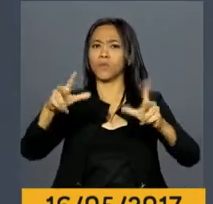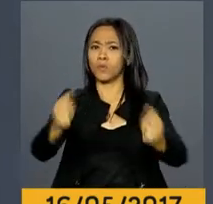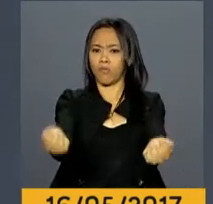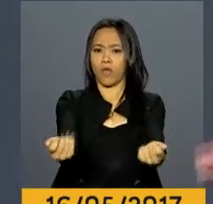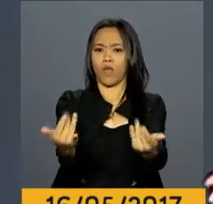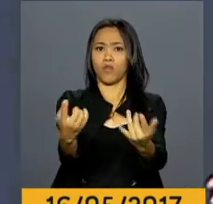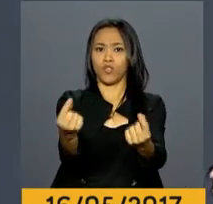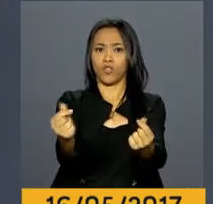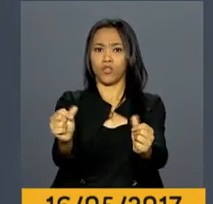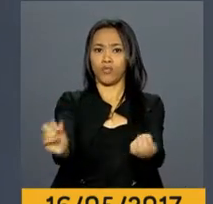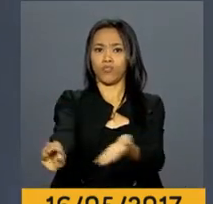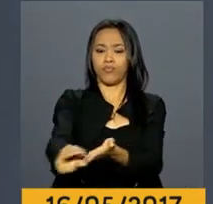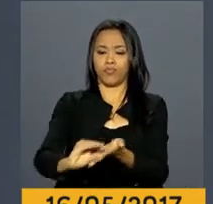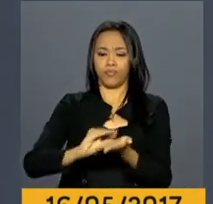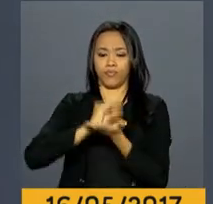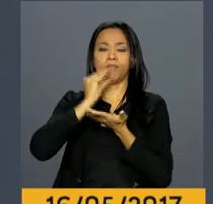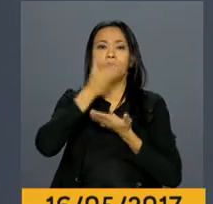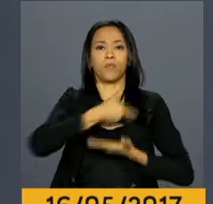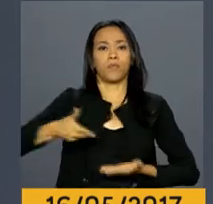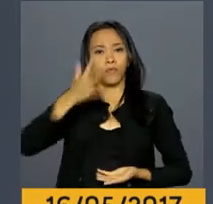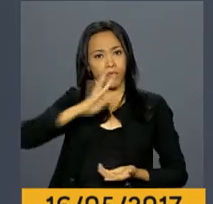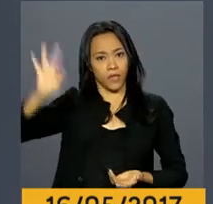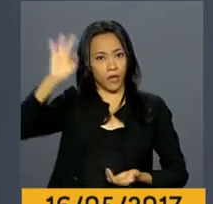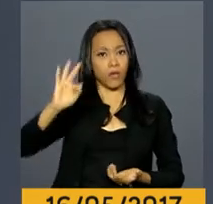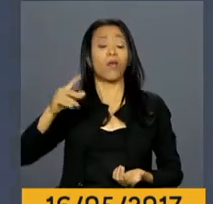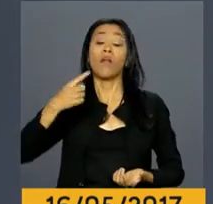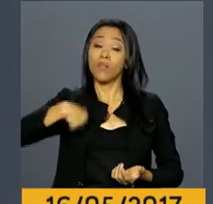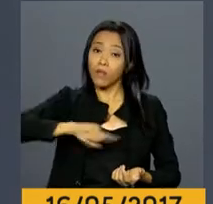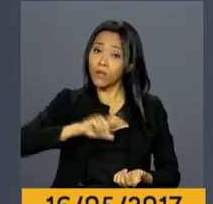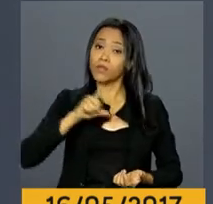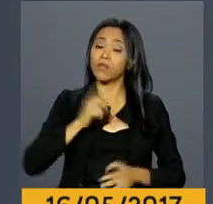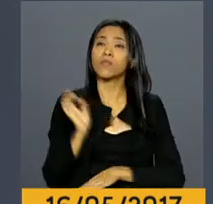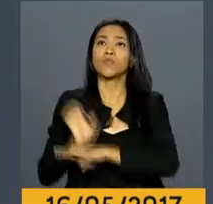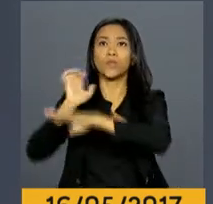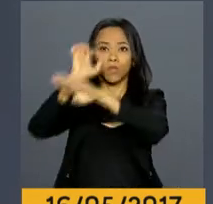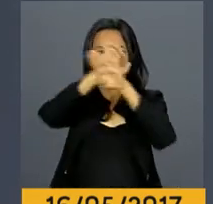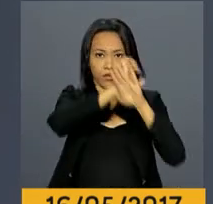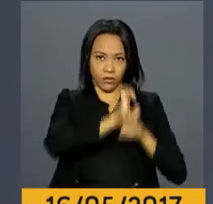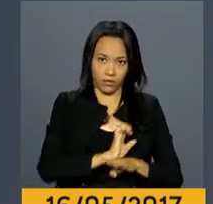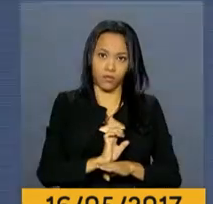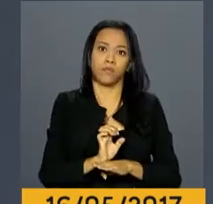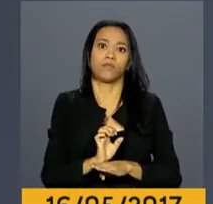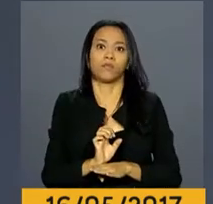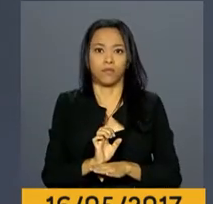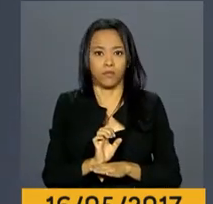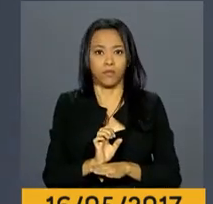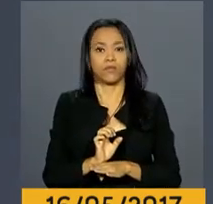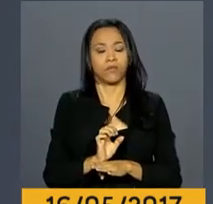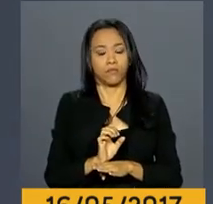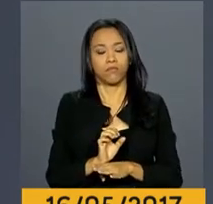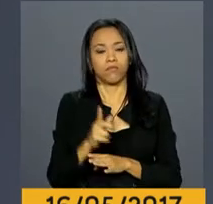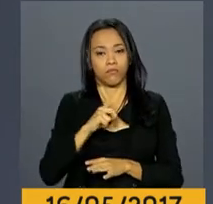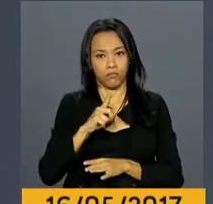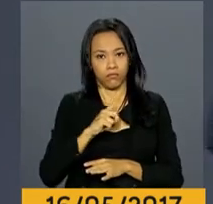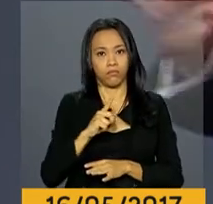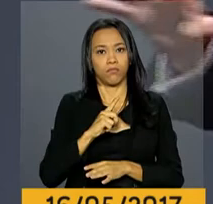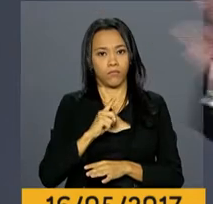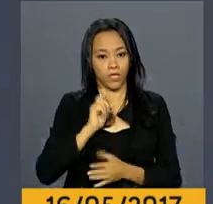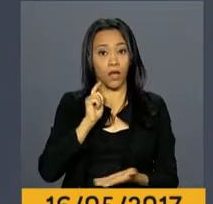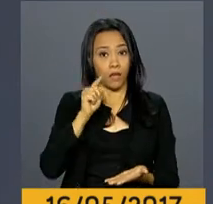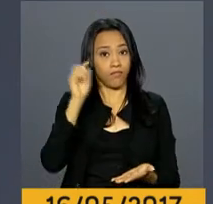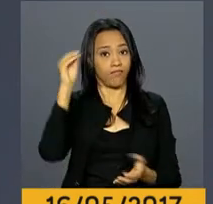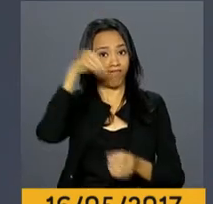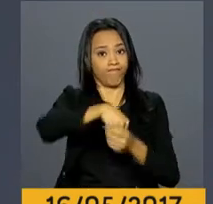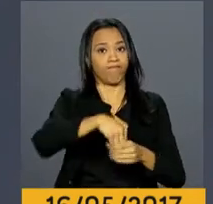União. Então, digo eu, nós temos uma federação, digamos, formal, porque está escrito